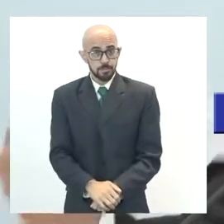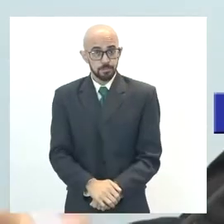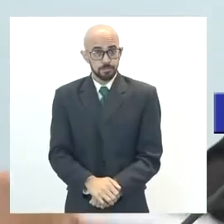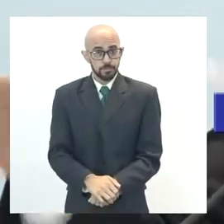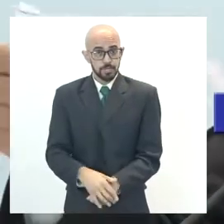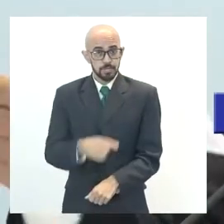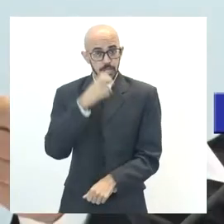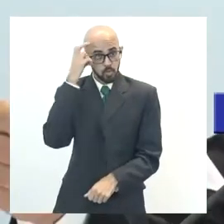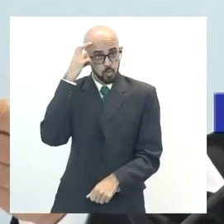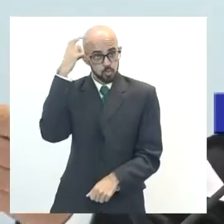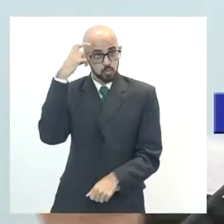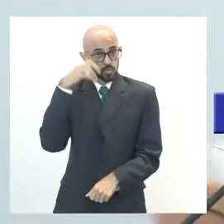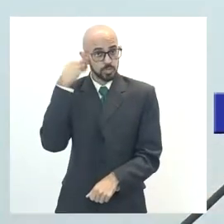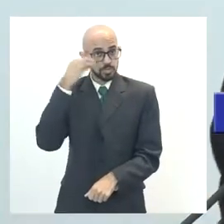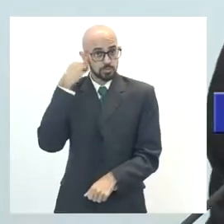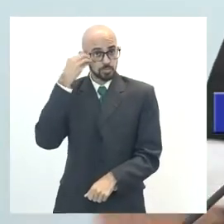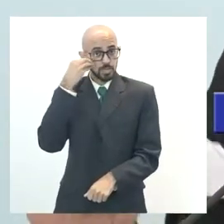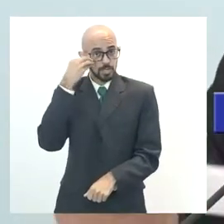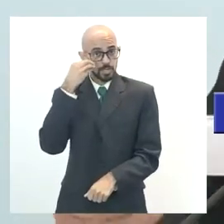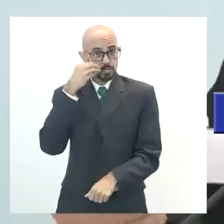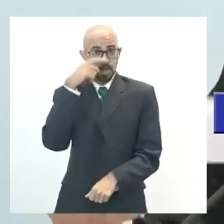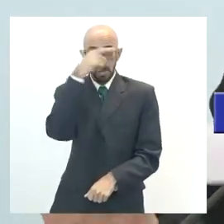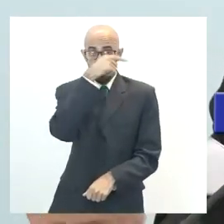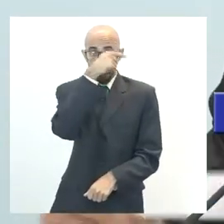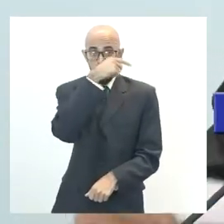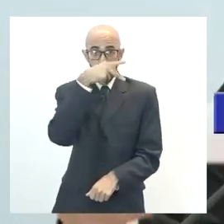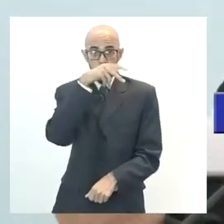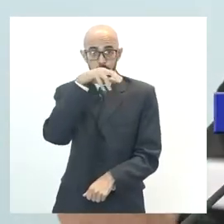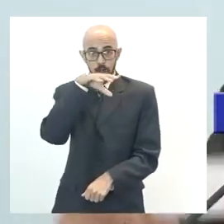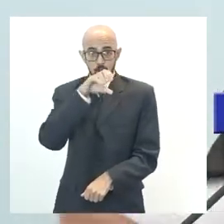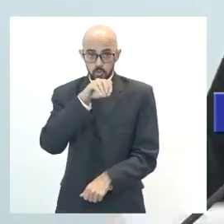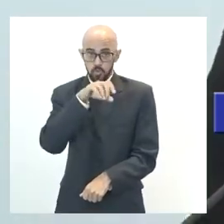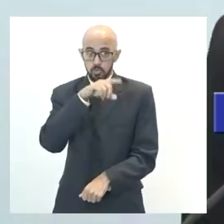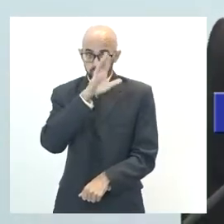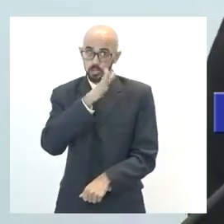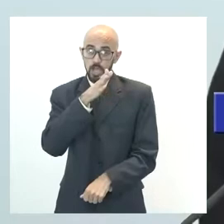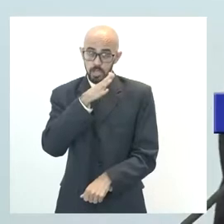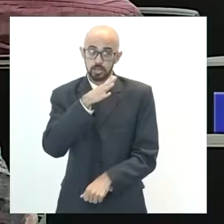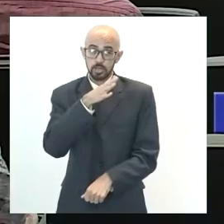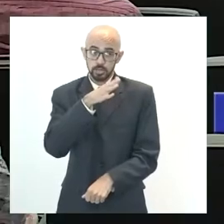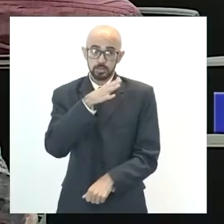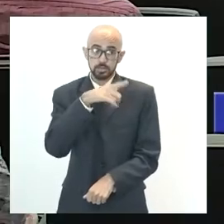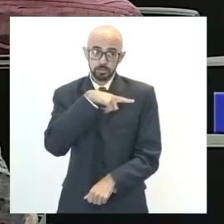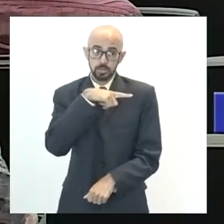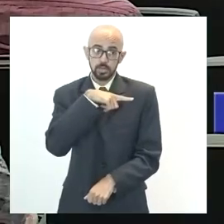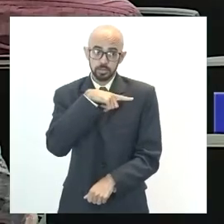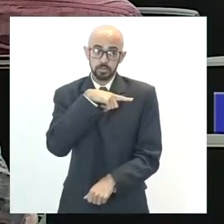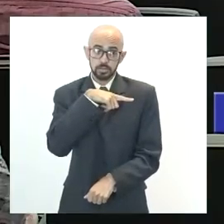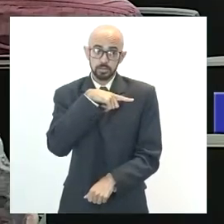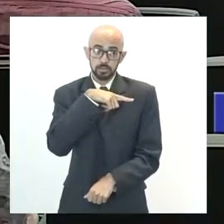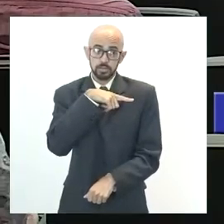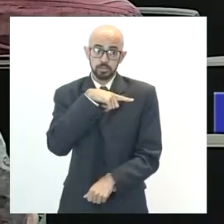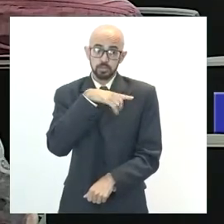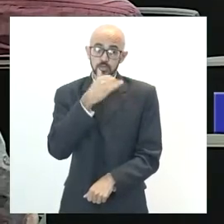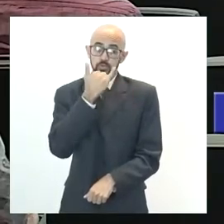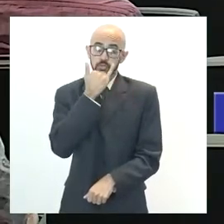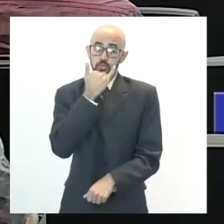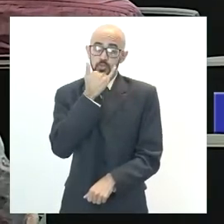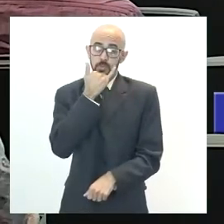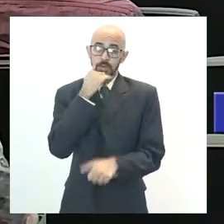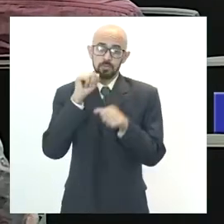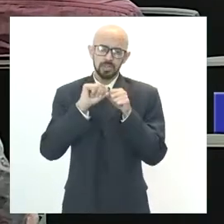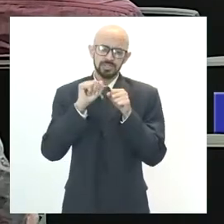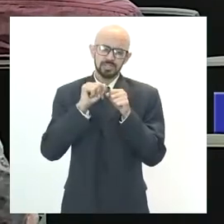cultura de lá experiência então desculpa fazer essa digressão não gosto muito quando proibido uma